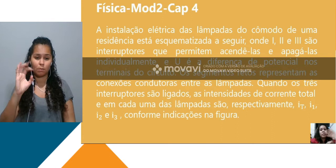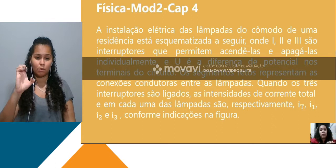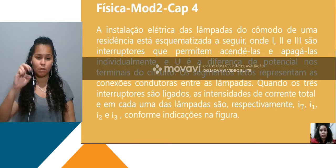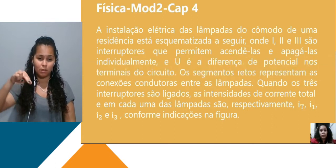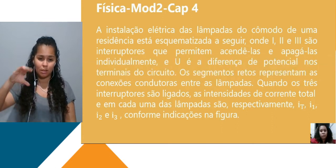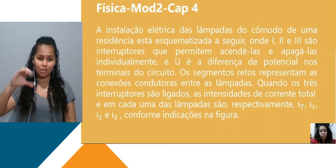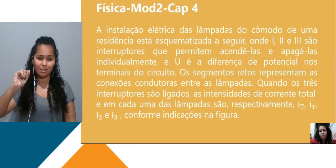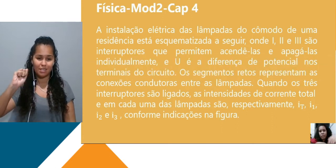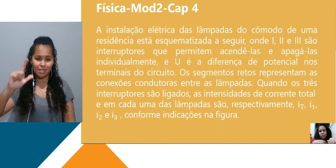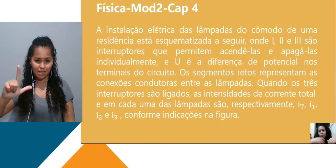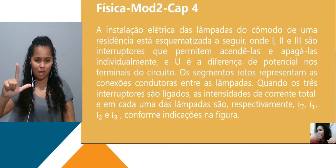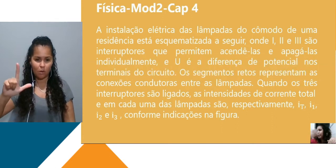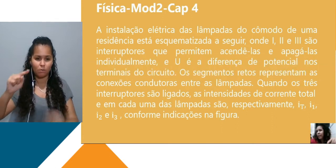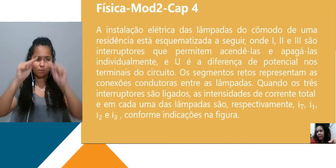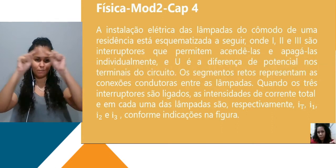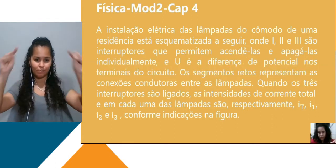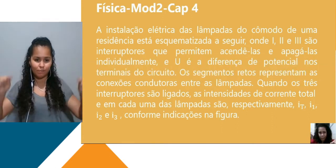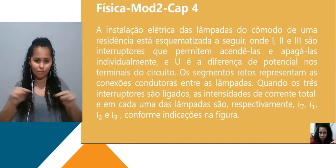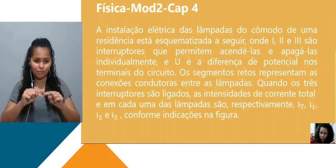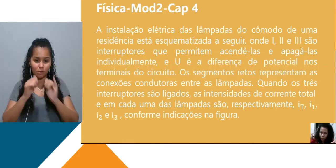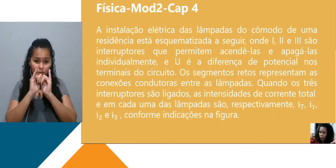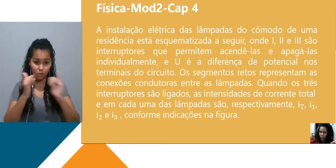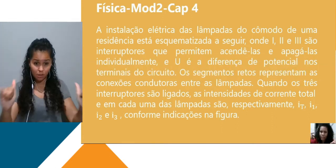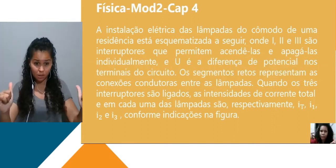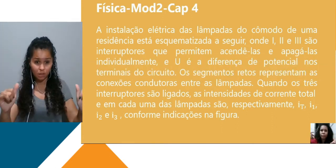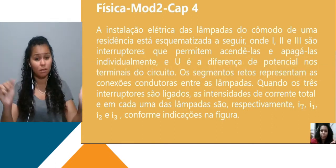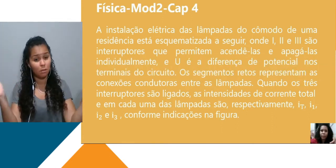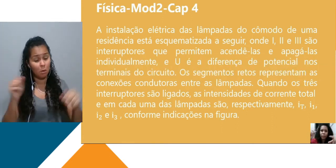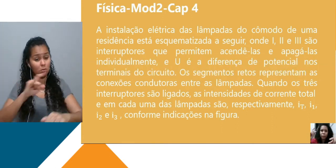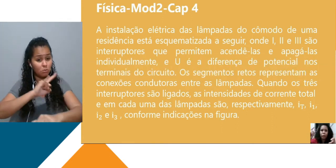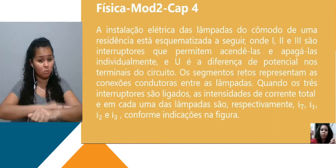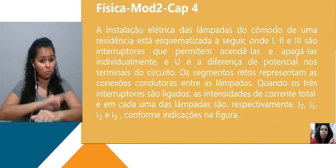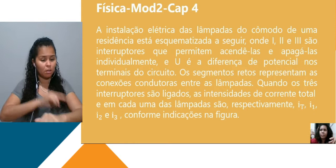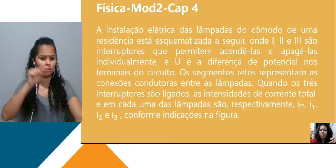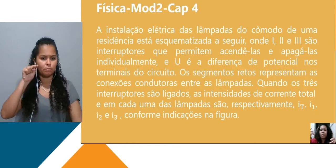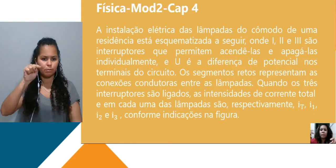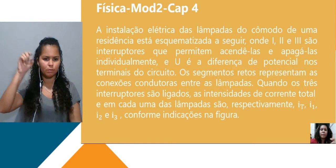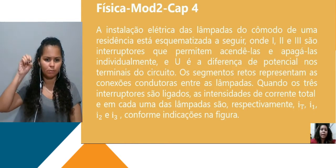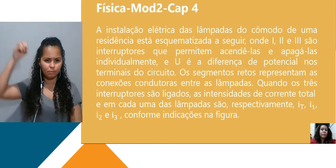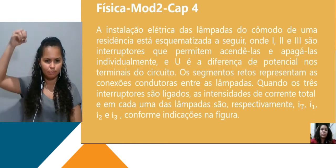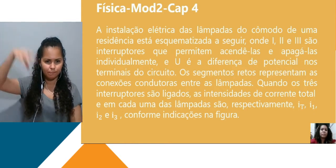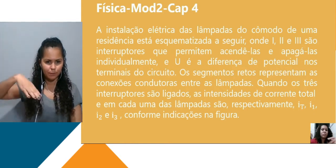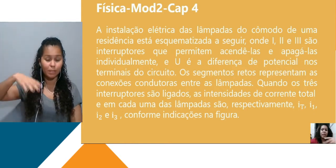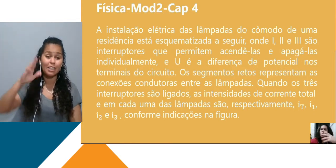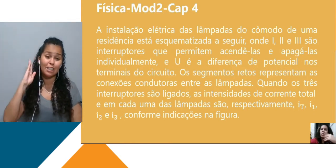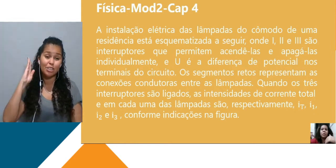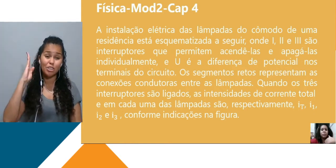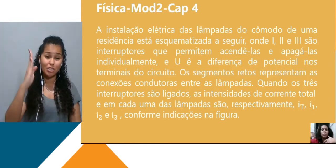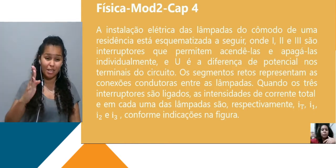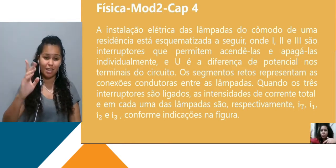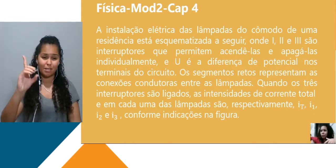terminais do circuito. Ou seja, você traz para o seu banheiro, né, para o interruptor, para usar na lâmpada, aquilo que vem